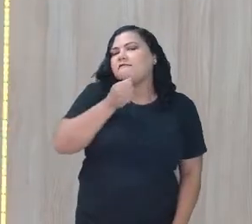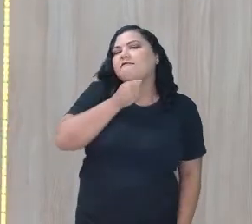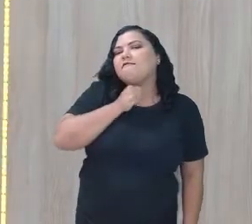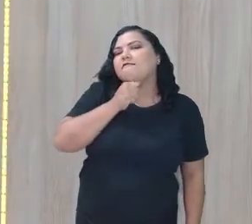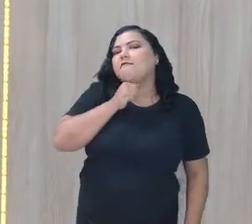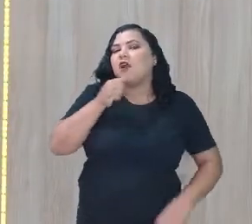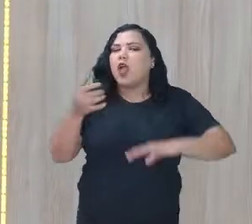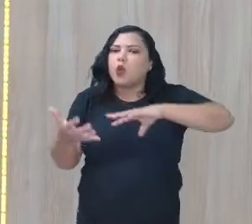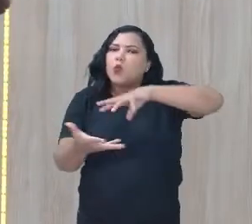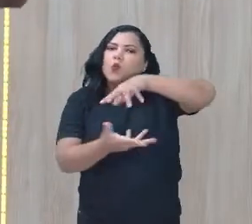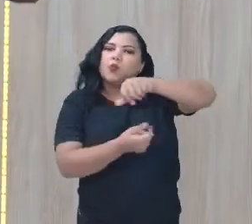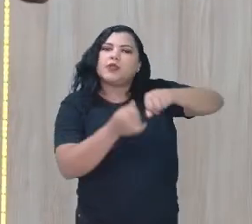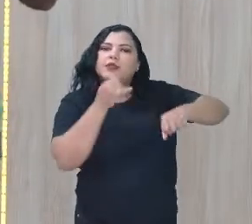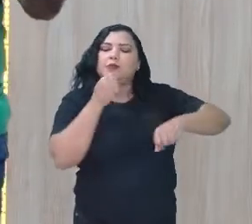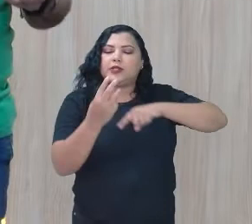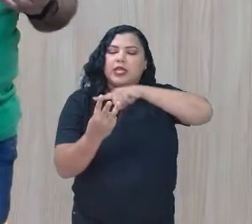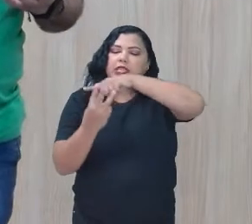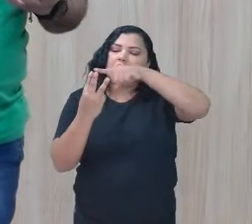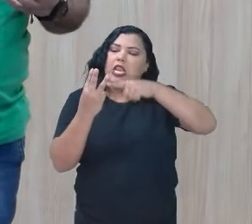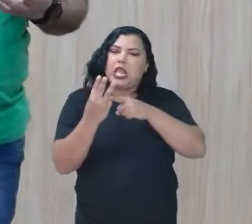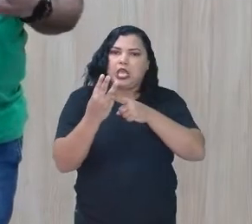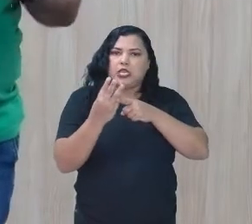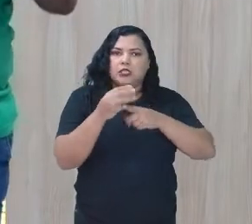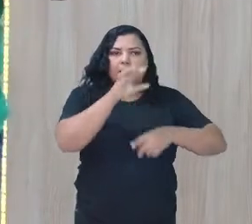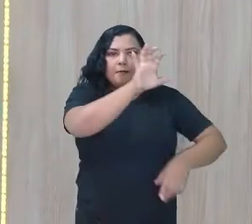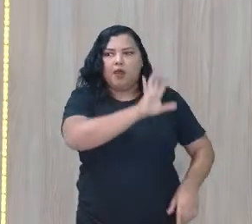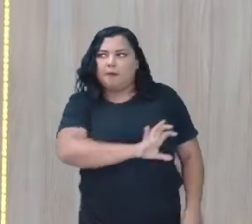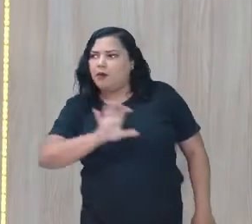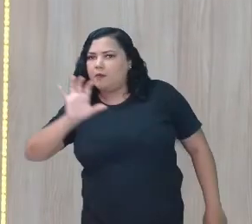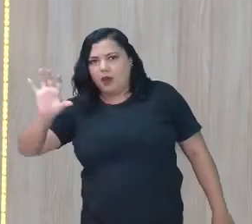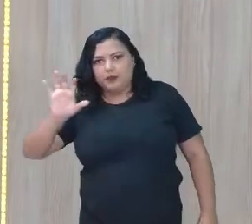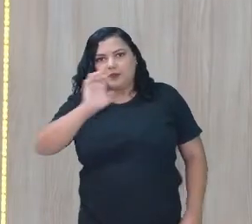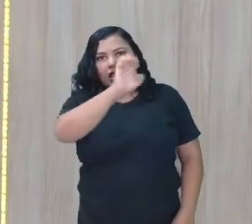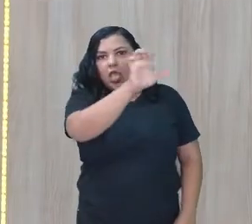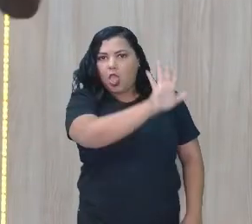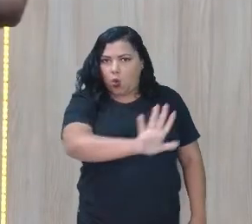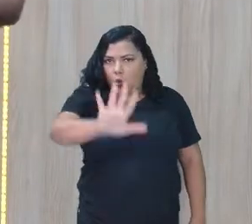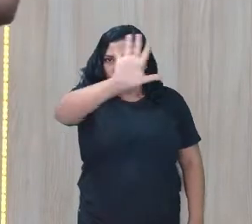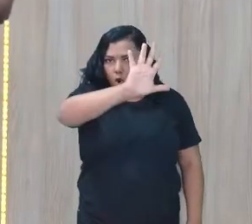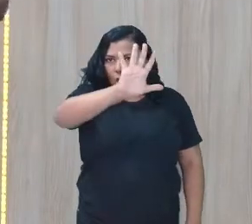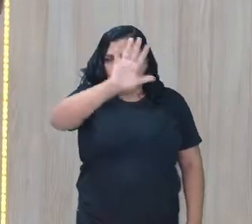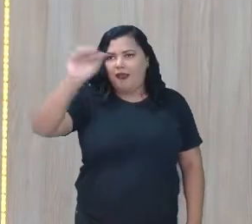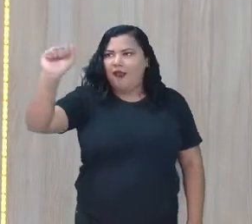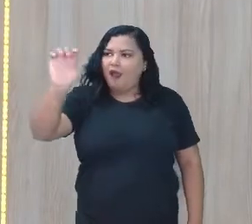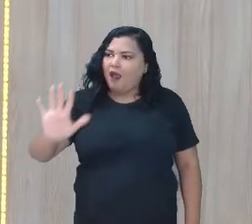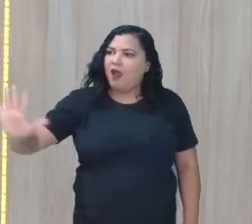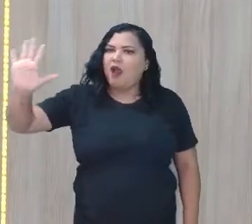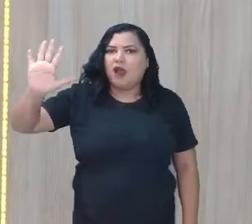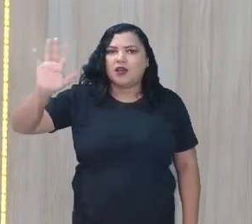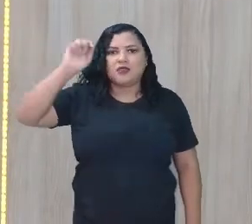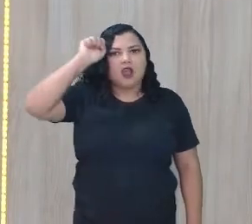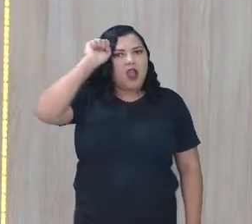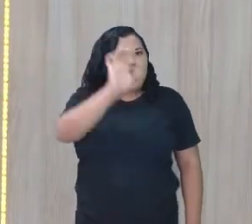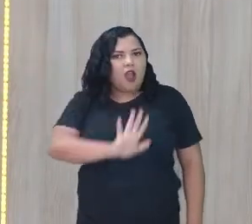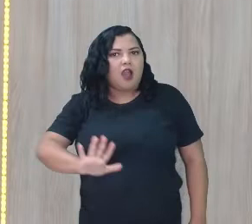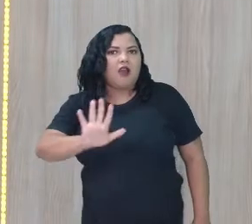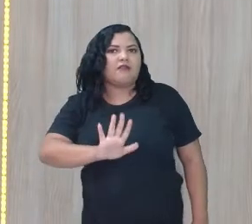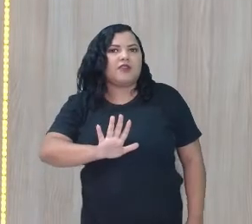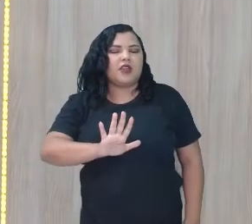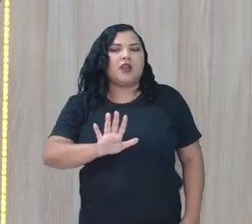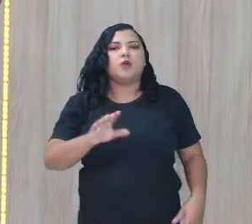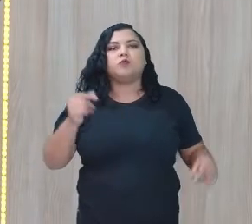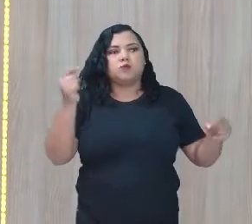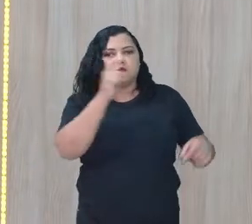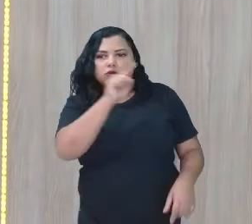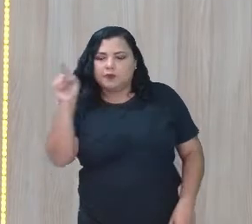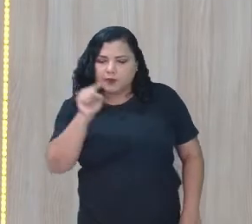O conjunto ali formado por 3 continentes, né? A Europa, a Ásia e a África. Então, aquela